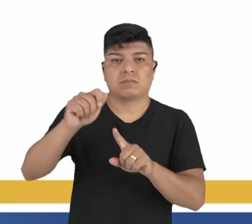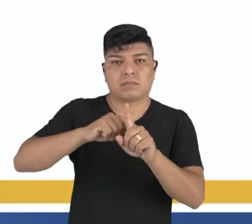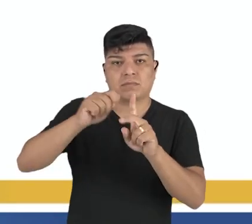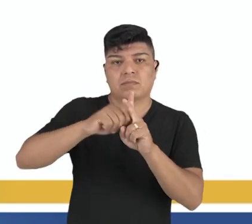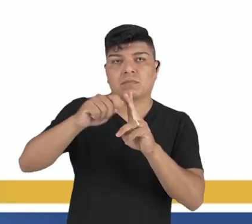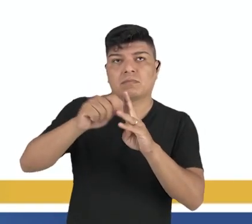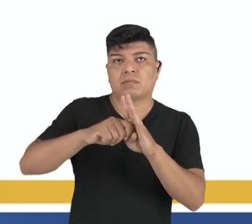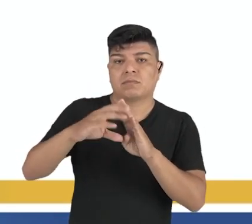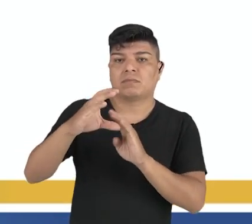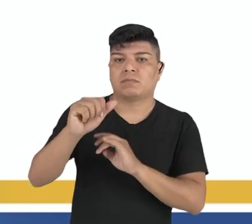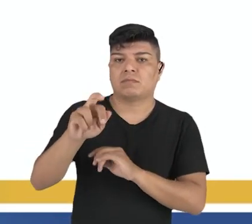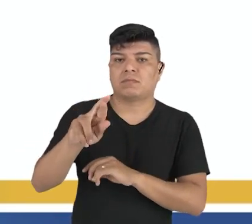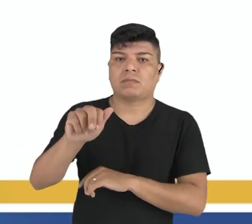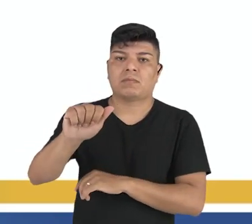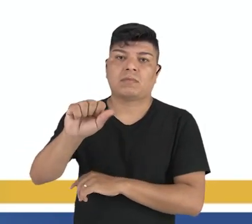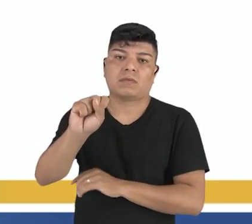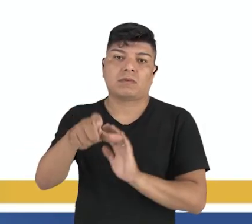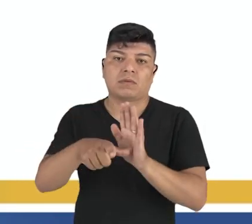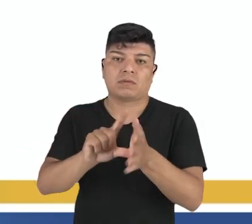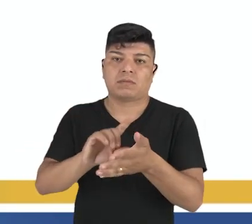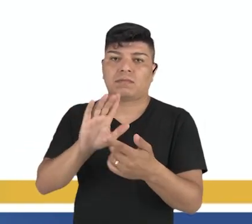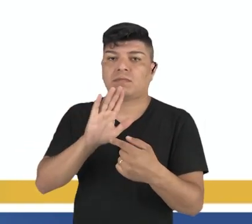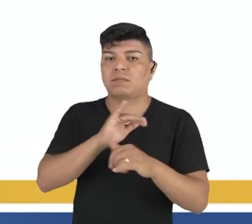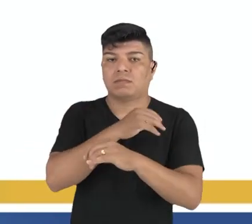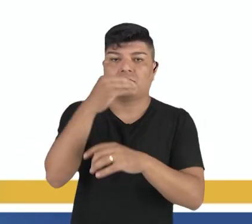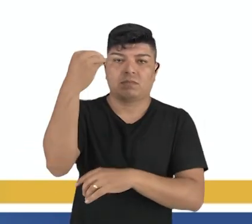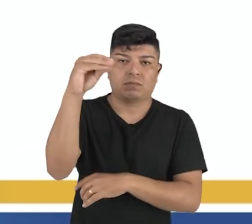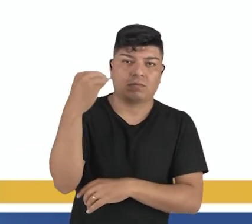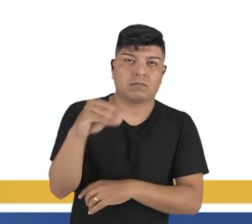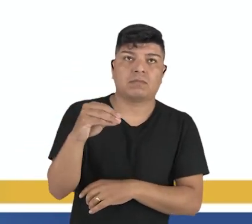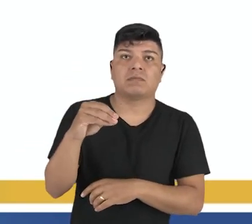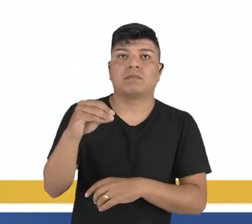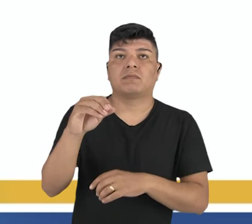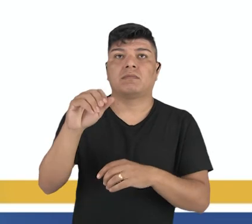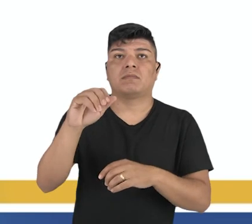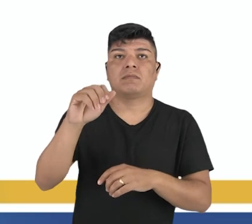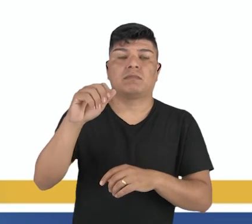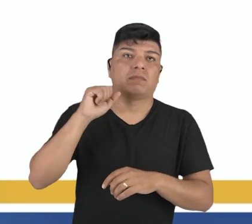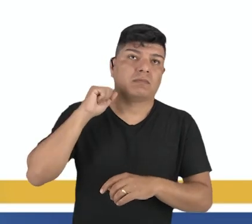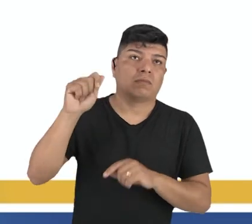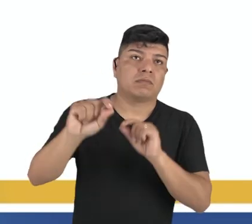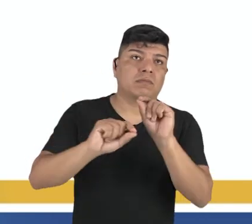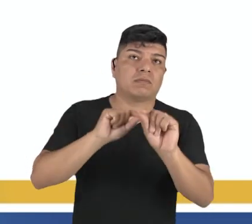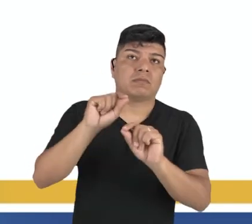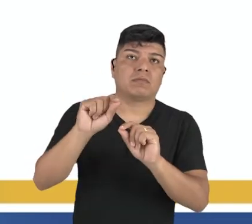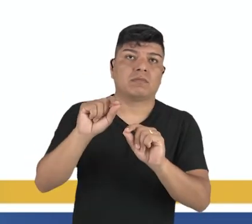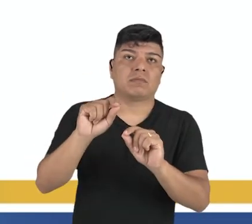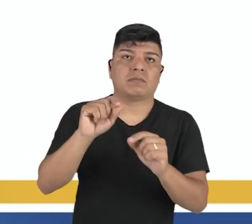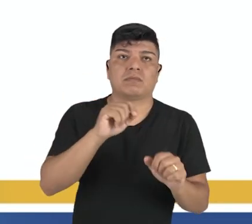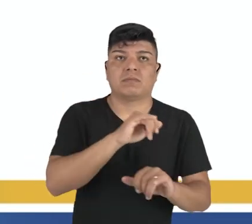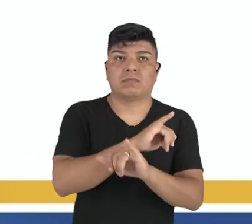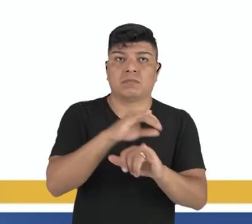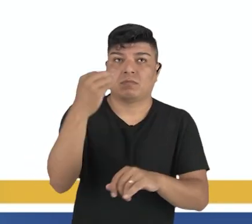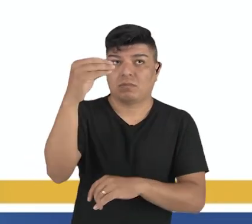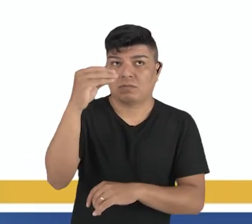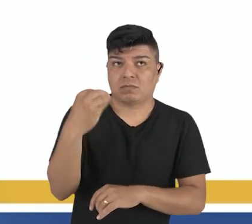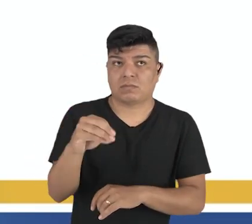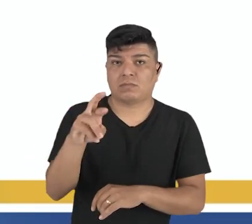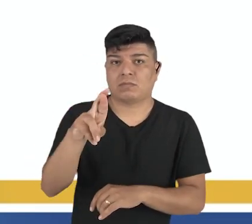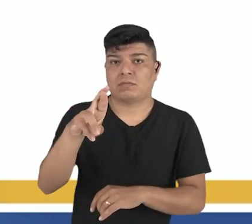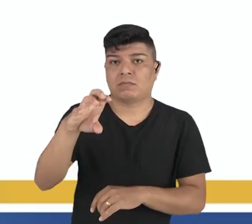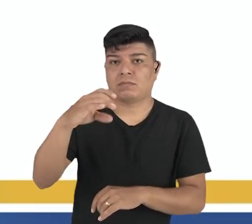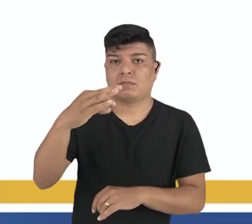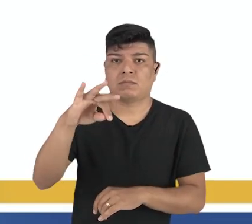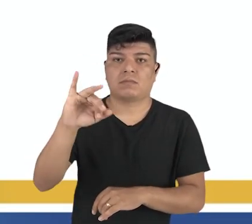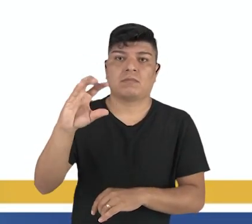editora Caras, anteriormente publicada pela editora Abril, fundada por Victor Civita. A Recreio